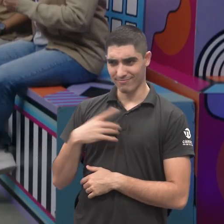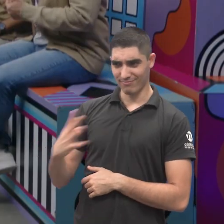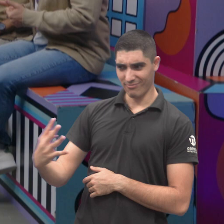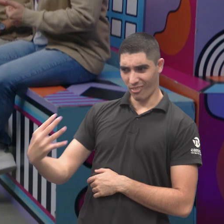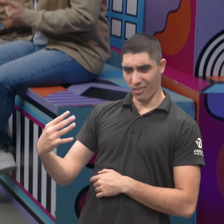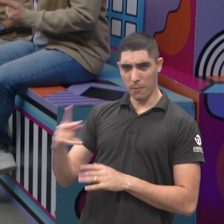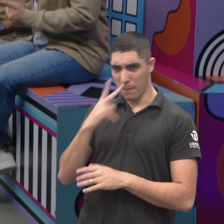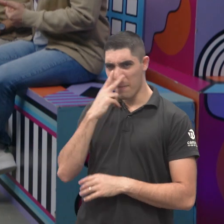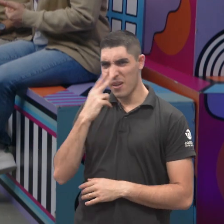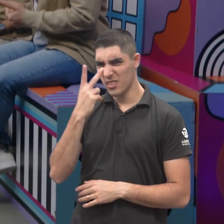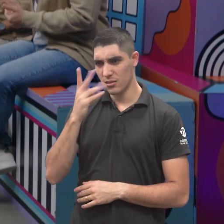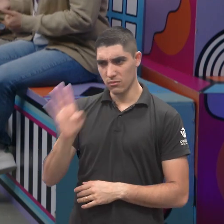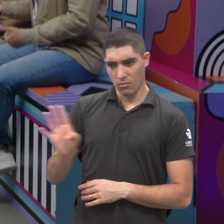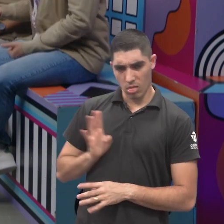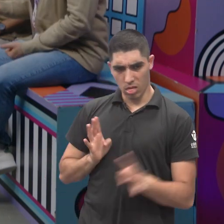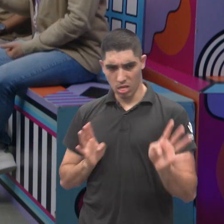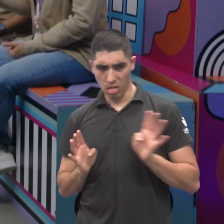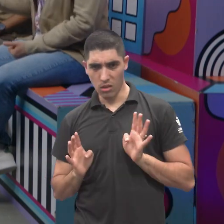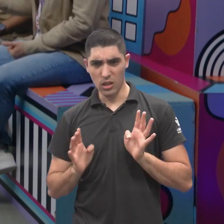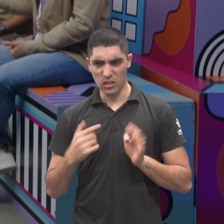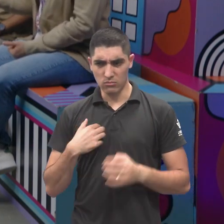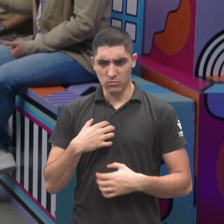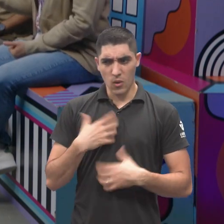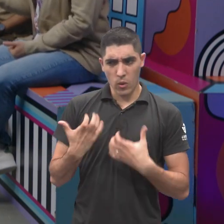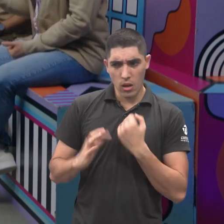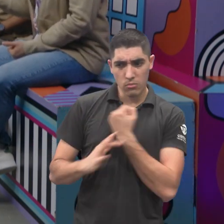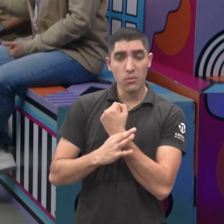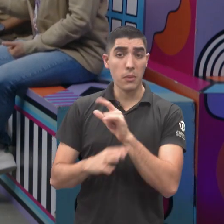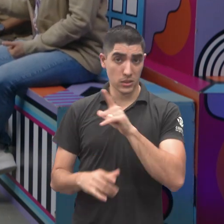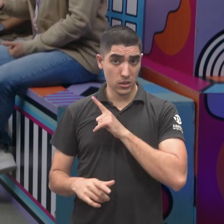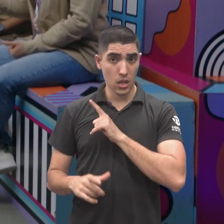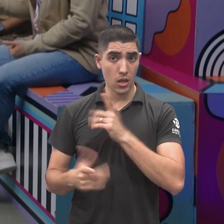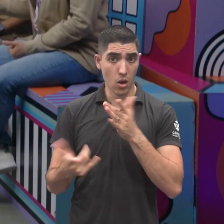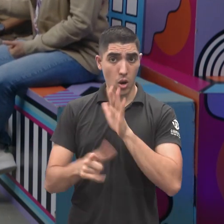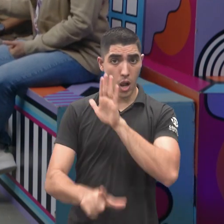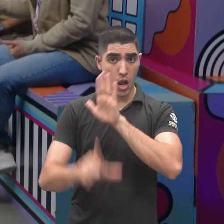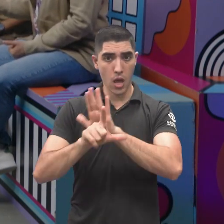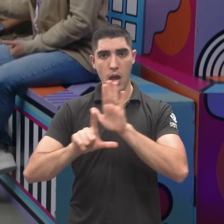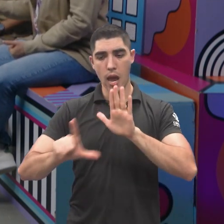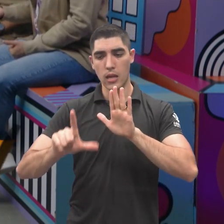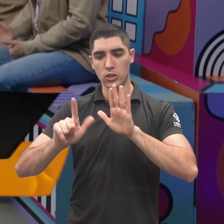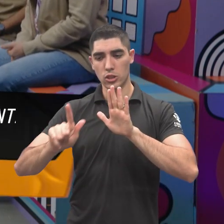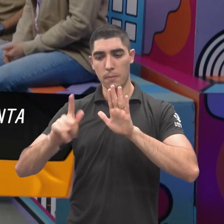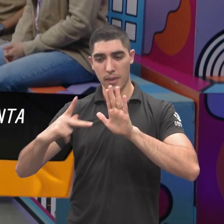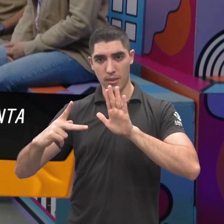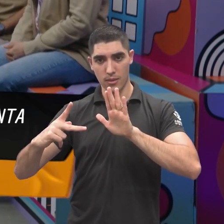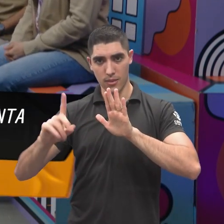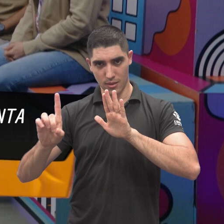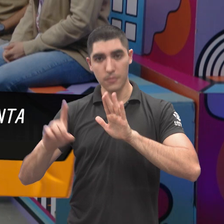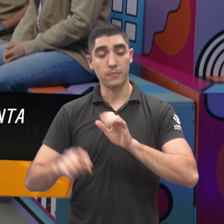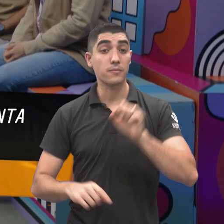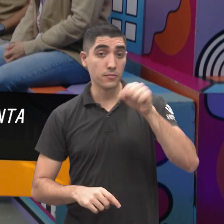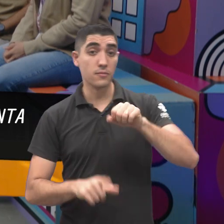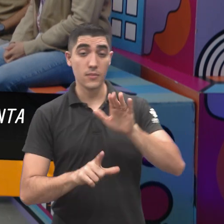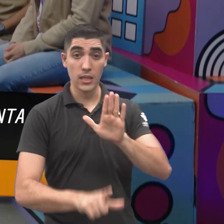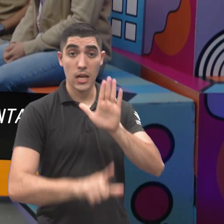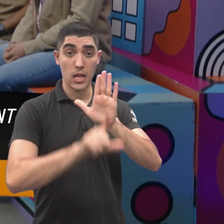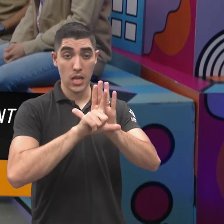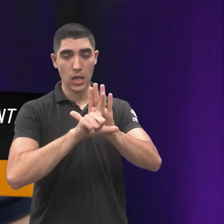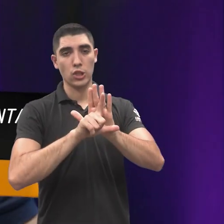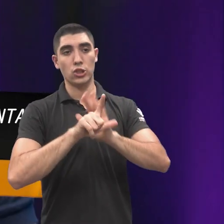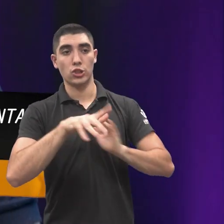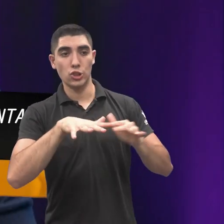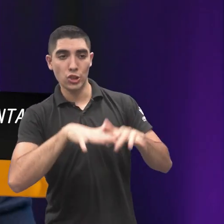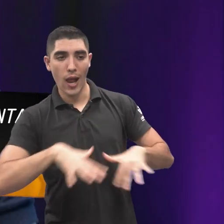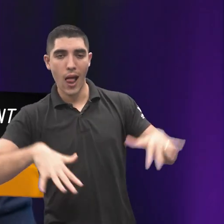e queira se proteger, também existe, até legislativamente falando, a gente tem a LGPD, por exemplo, né? Sim, a Lei Geral de Proteção